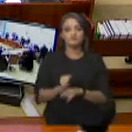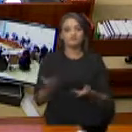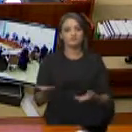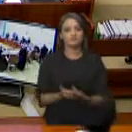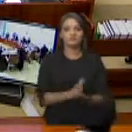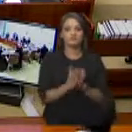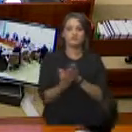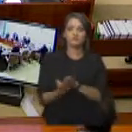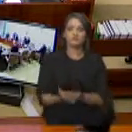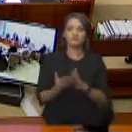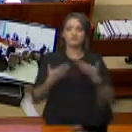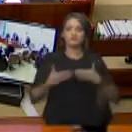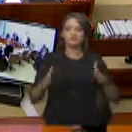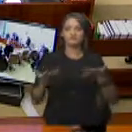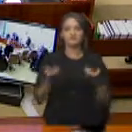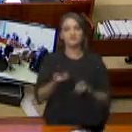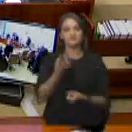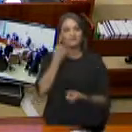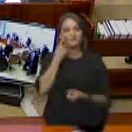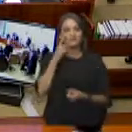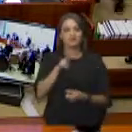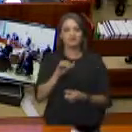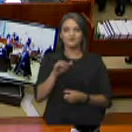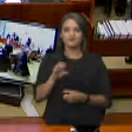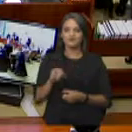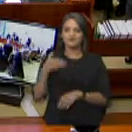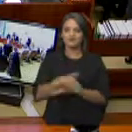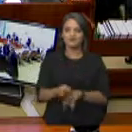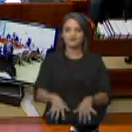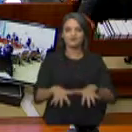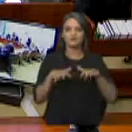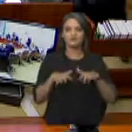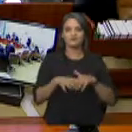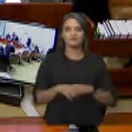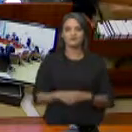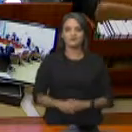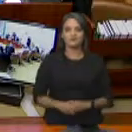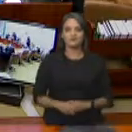instantes. Vamos acompanhar, como sempre, a sessão ao vivo direto do plenário.